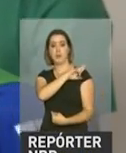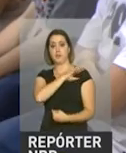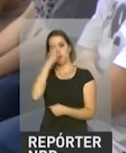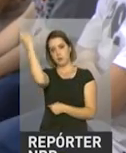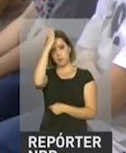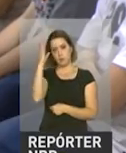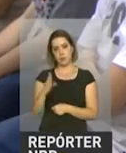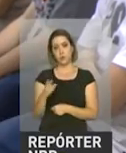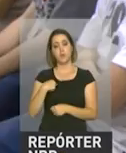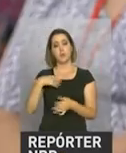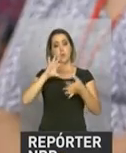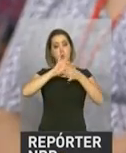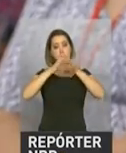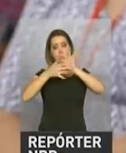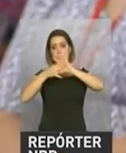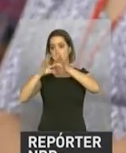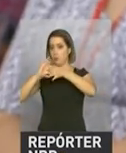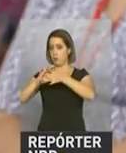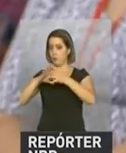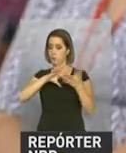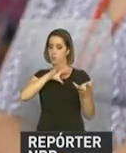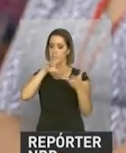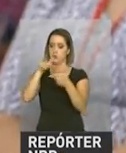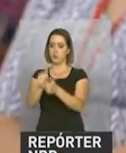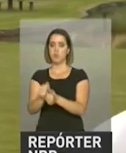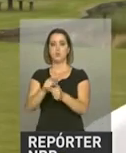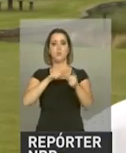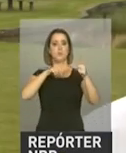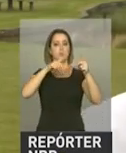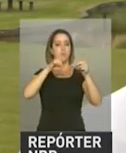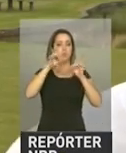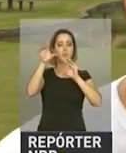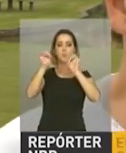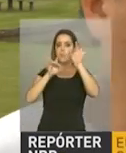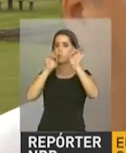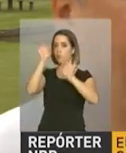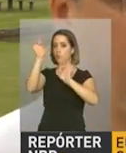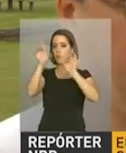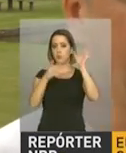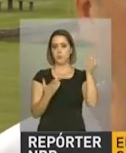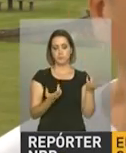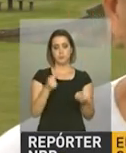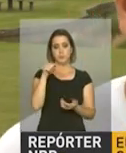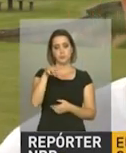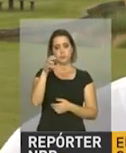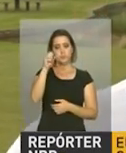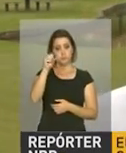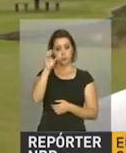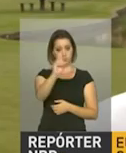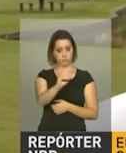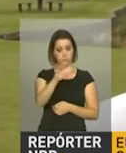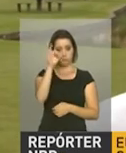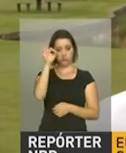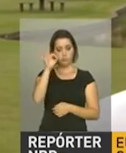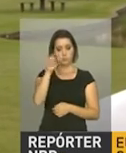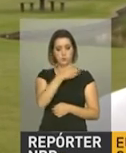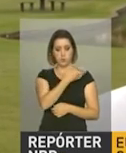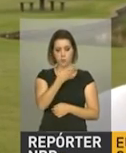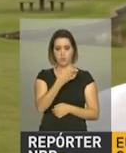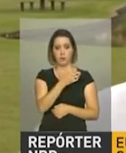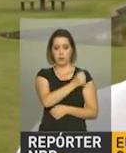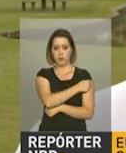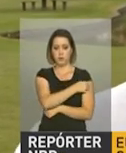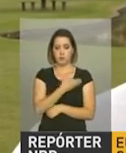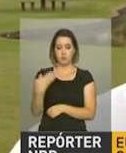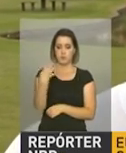Brasil em Olimpíadas Internacionais de Astronomia. Esses 90 estudantes que vieram para cá, eles realizaram